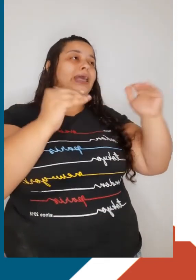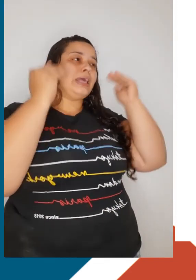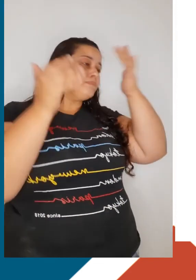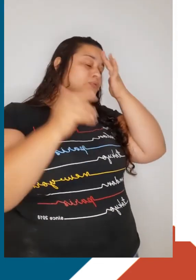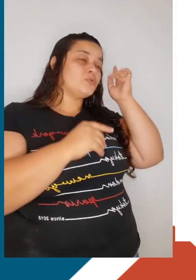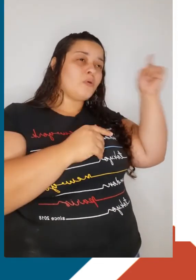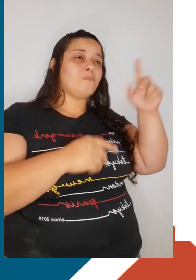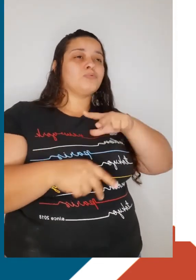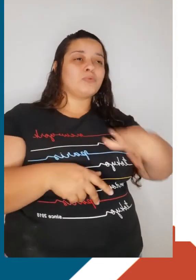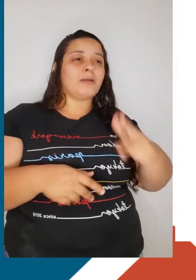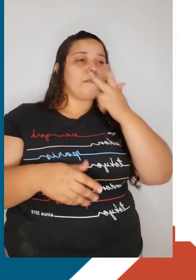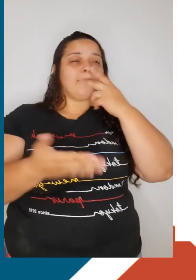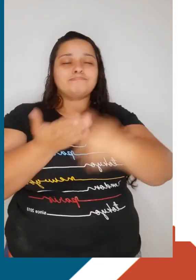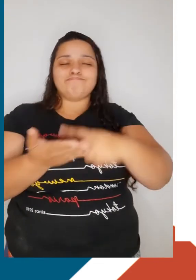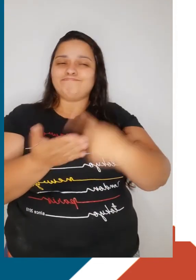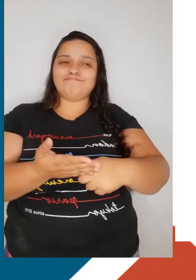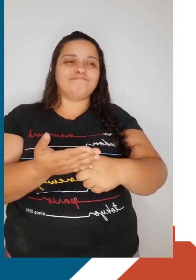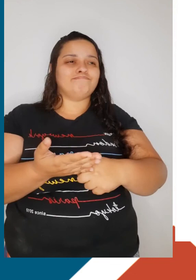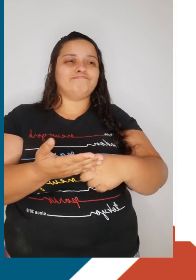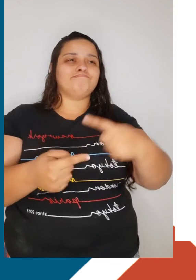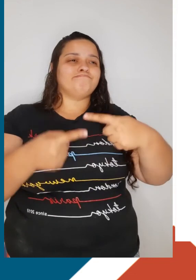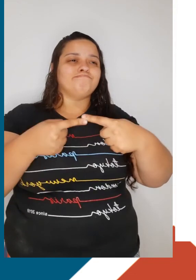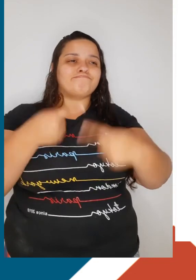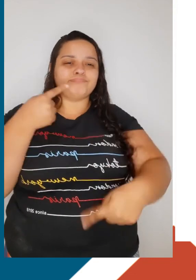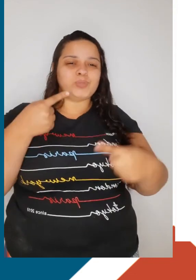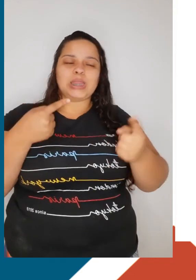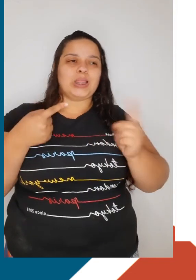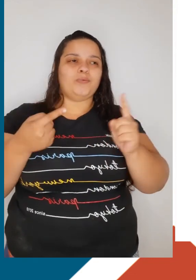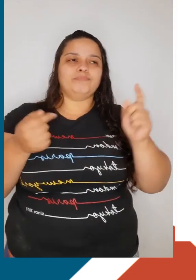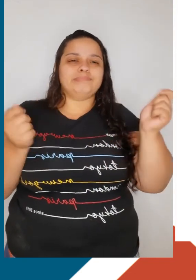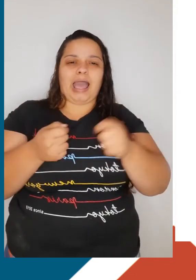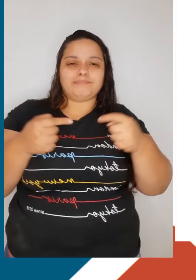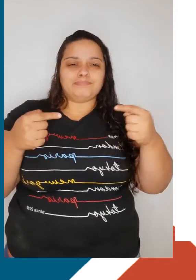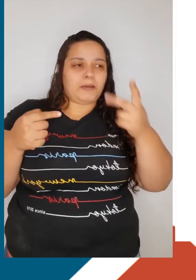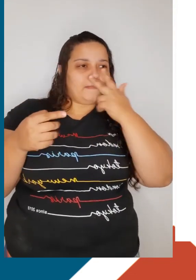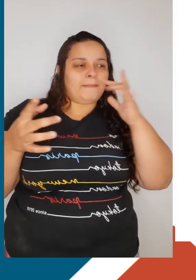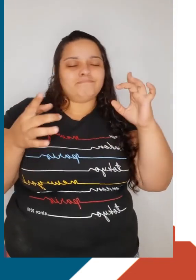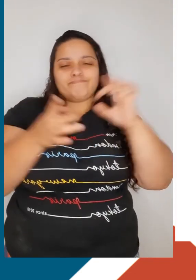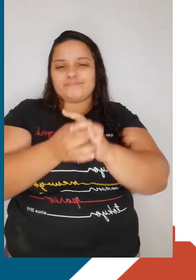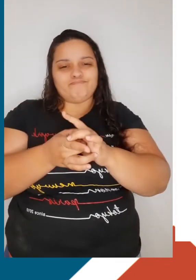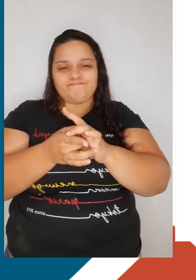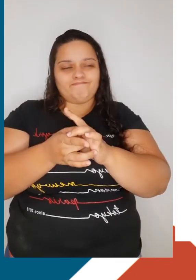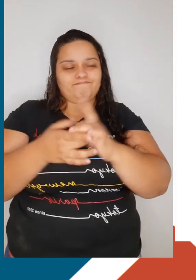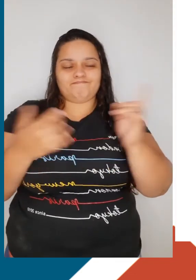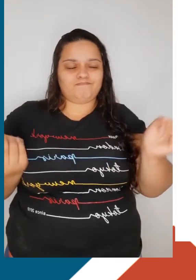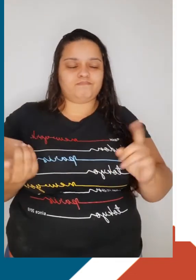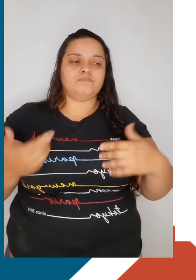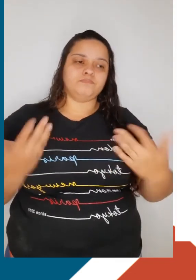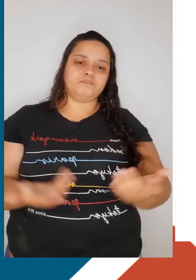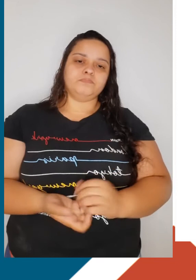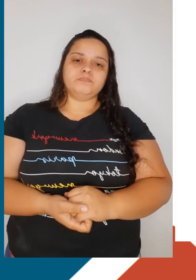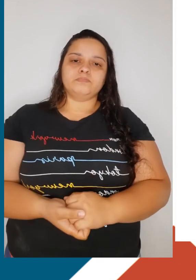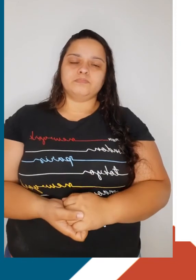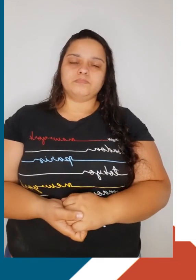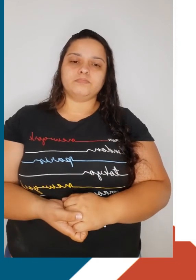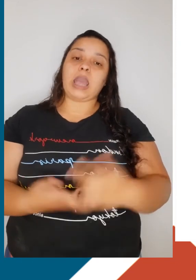acabou, então, enfraquecendo essa dominação metropolitana que as cortes quiseram fazer ali após a